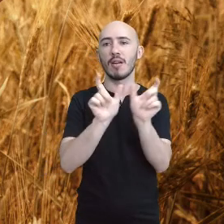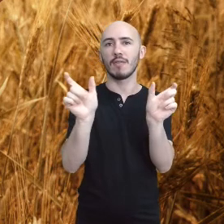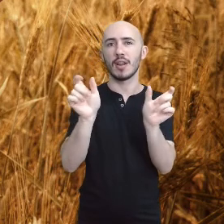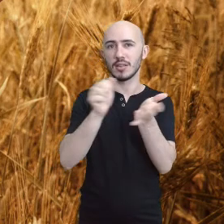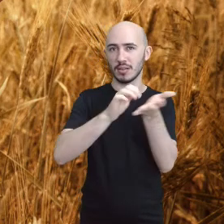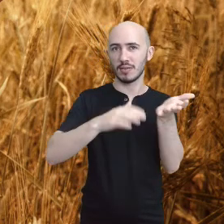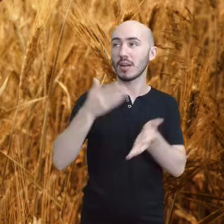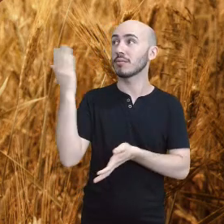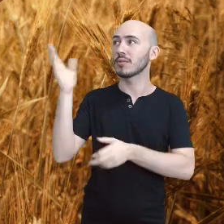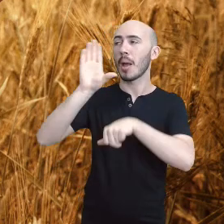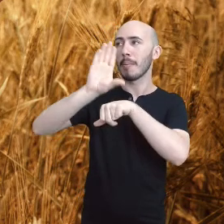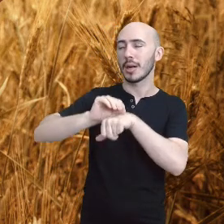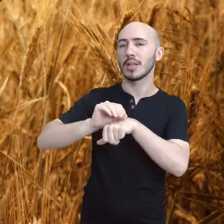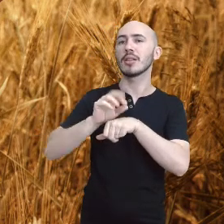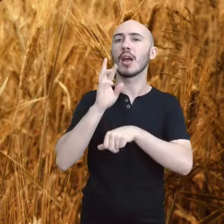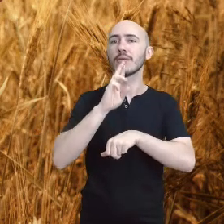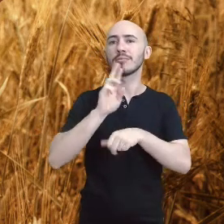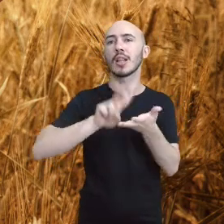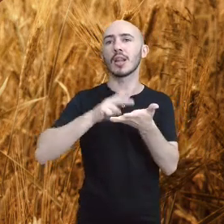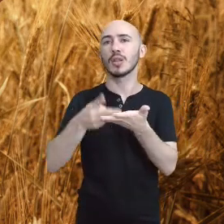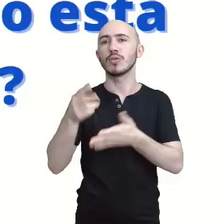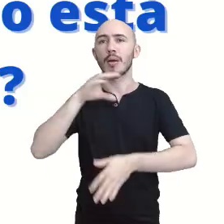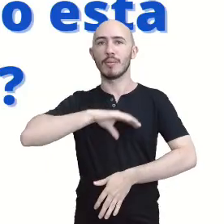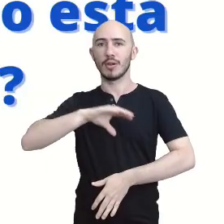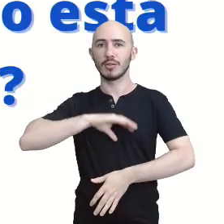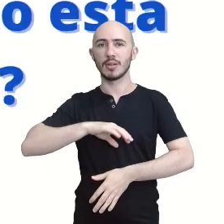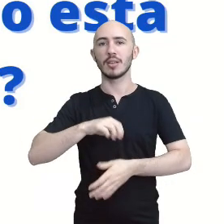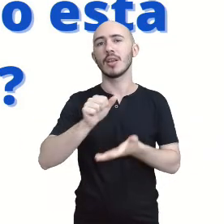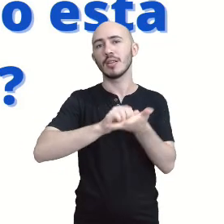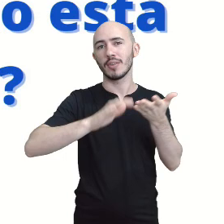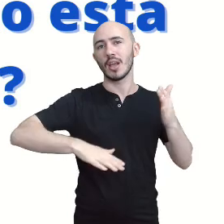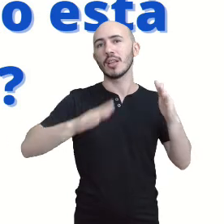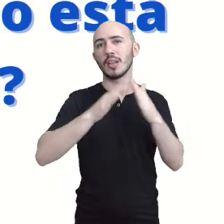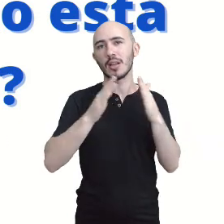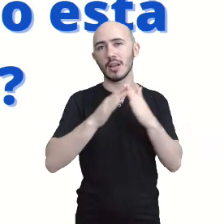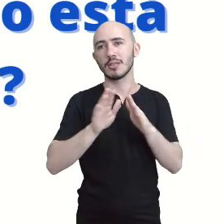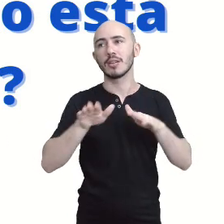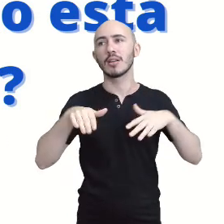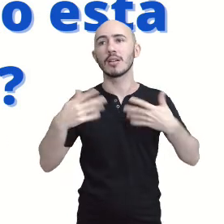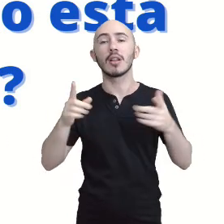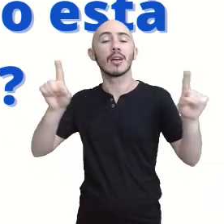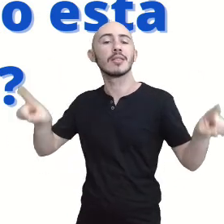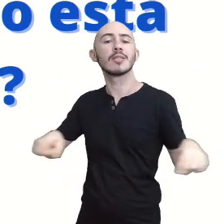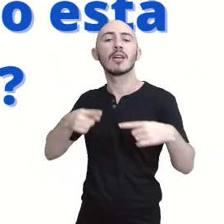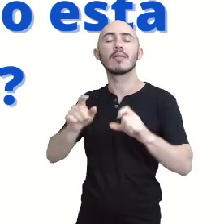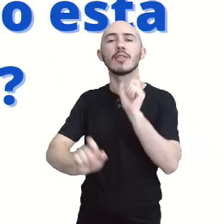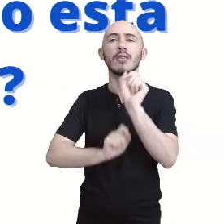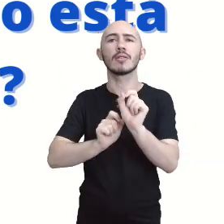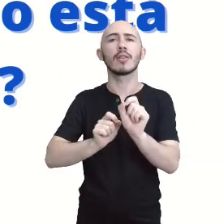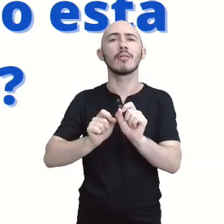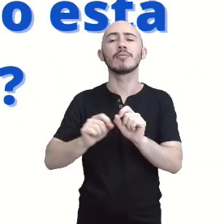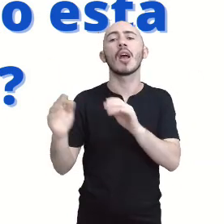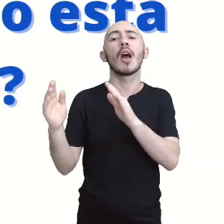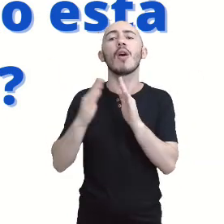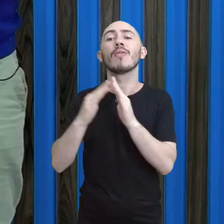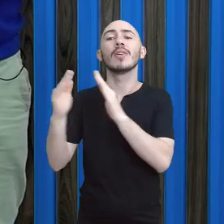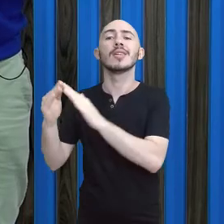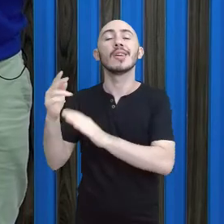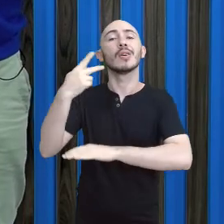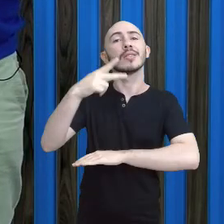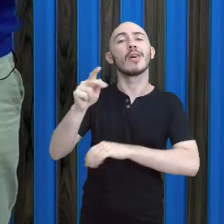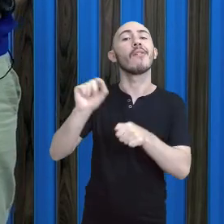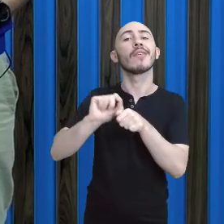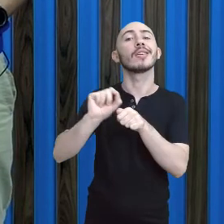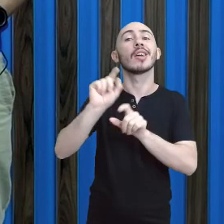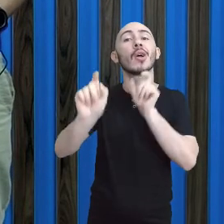Faça o print, resolva essa frase em português como tarefinha de casa. Além disso, o que você acha que seu vizinho está fazendo agora? Você